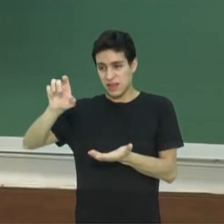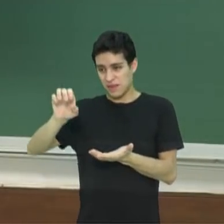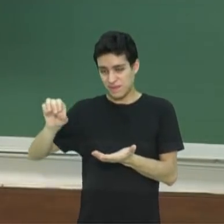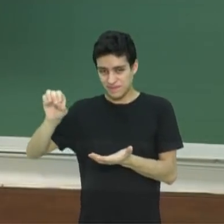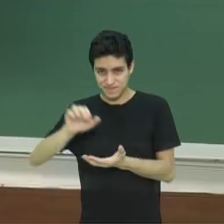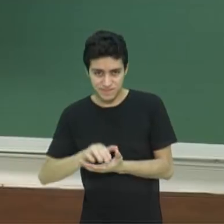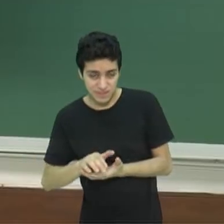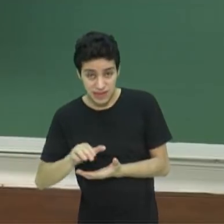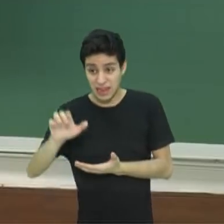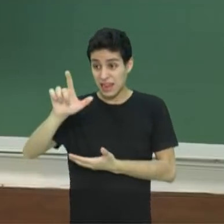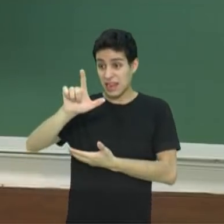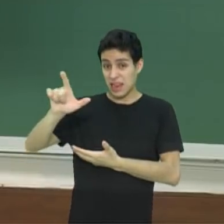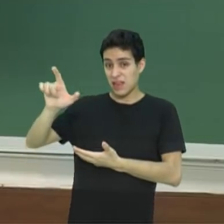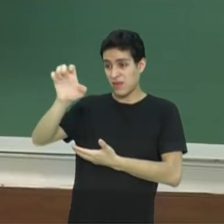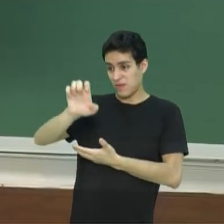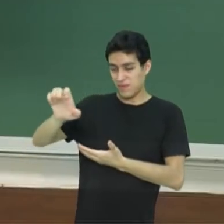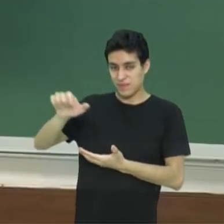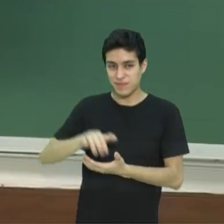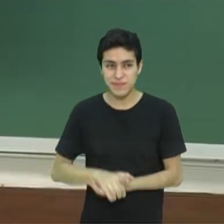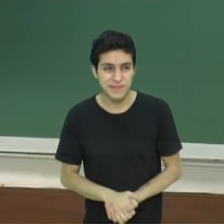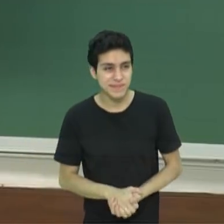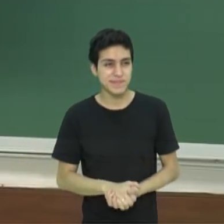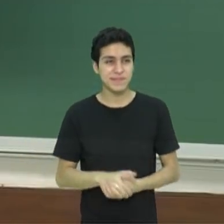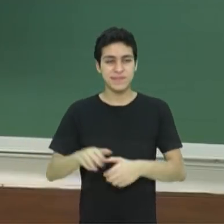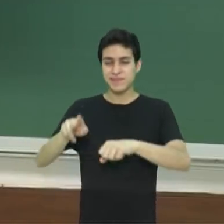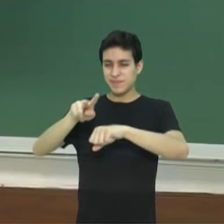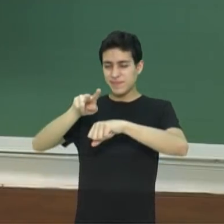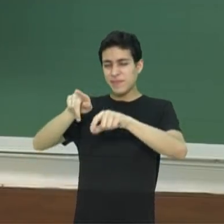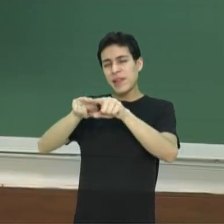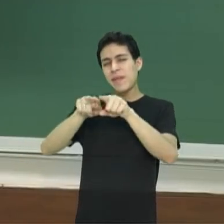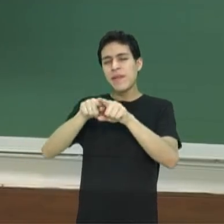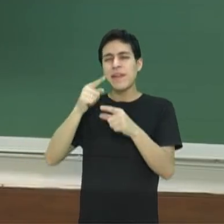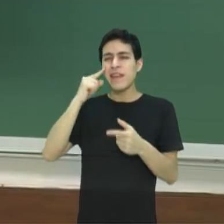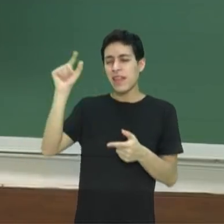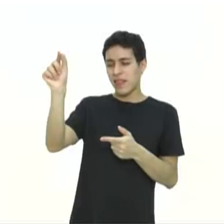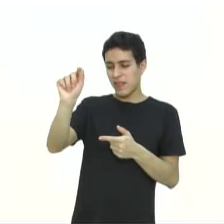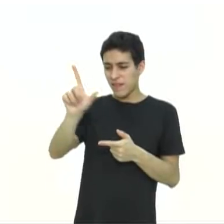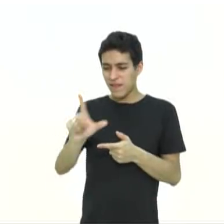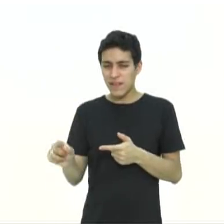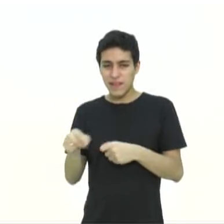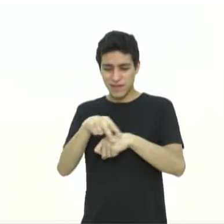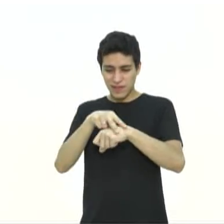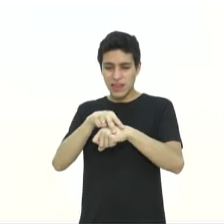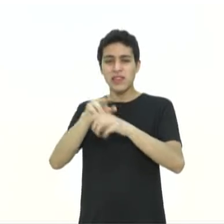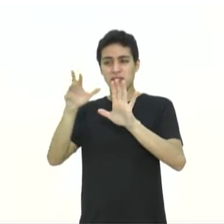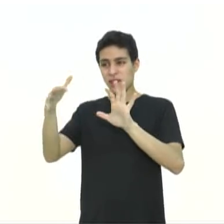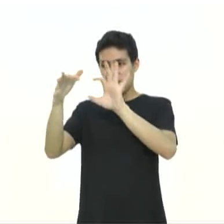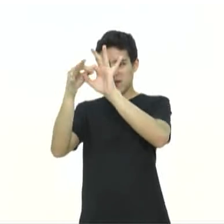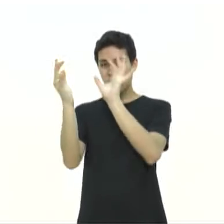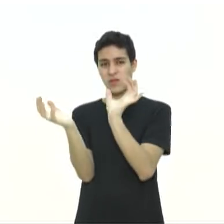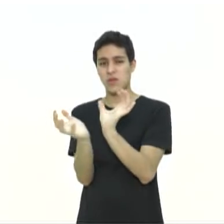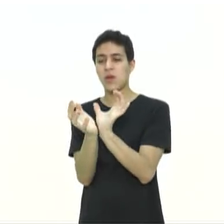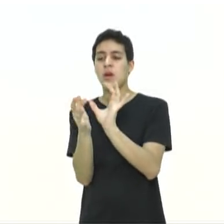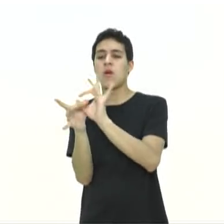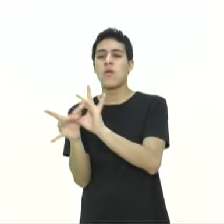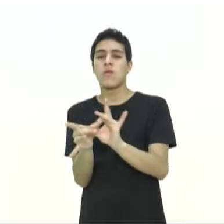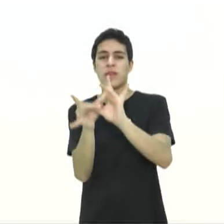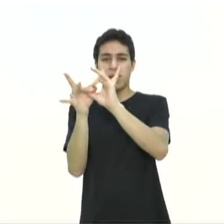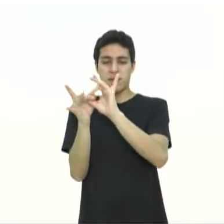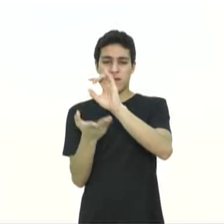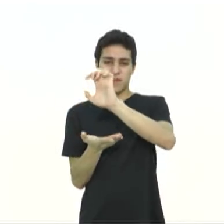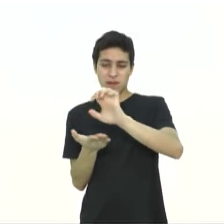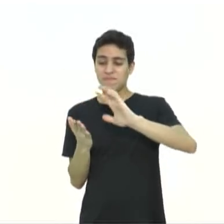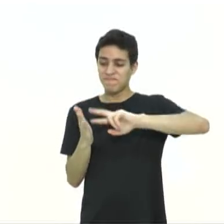em verde aqui é interessante também, né, mostrar que esses países já fazem parte da União Europeia. Então, melhorando aí o